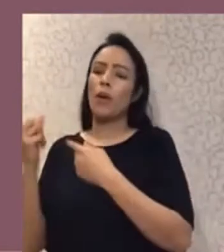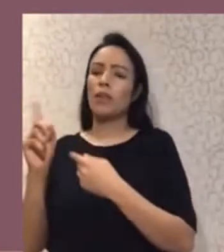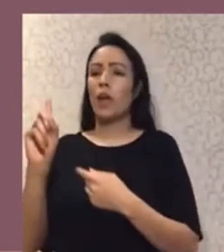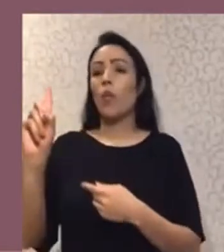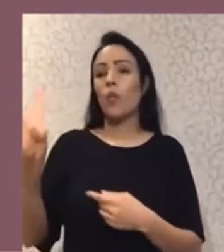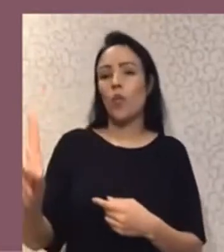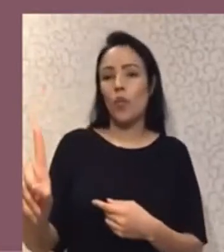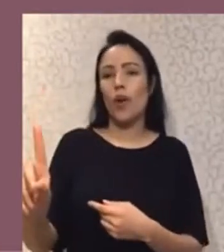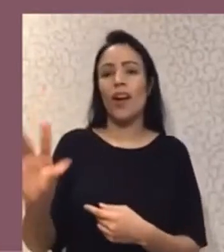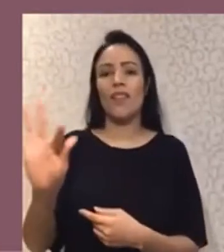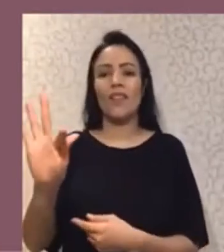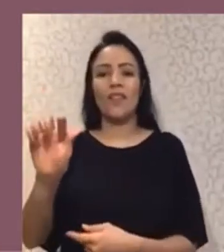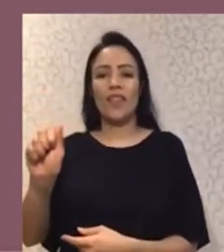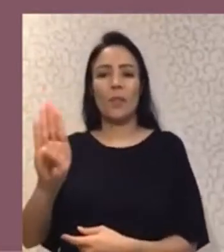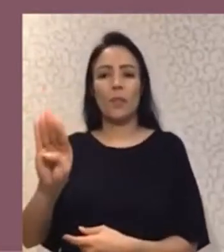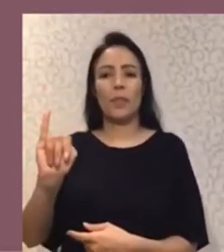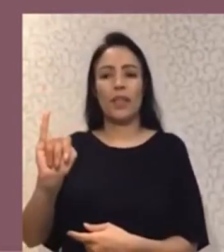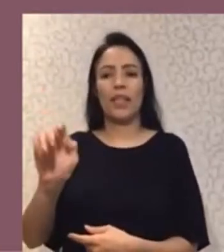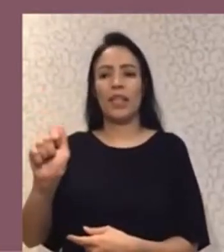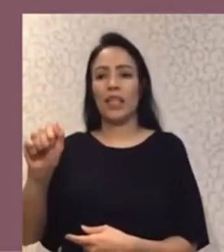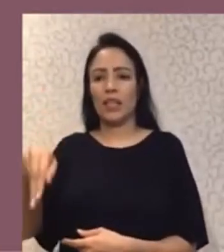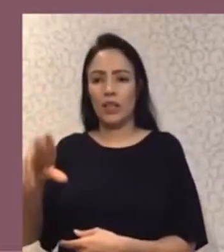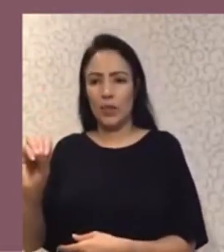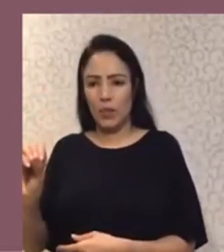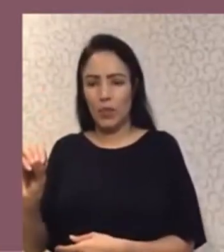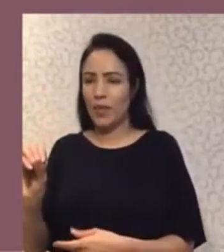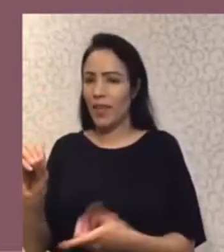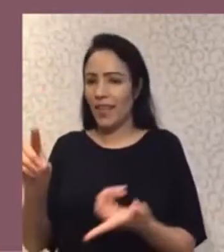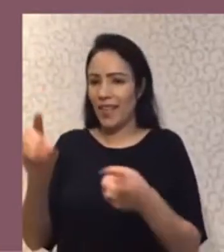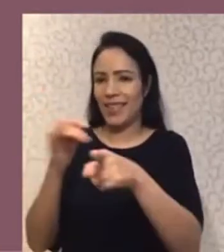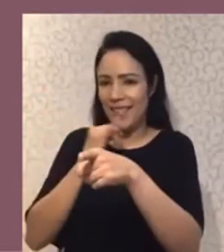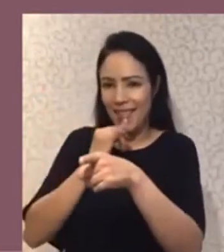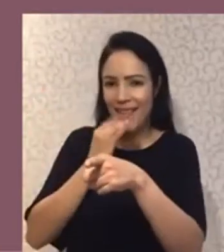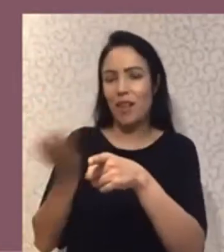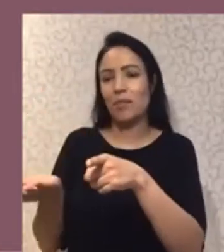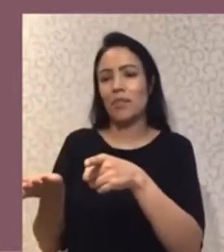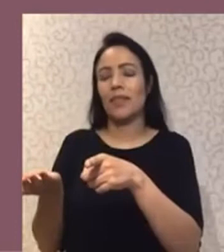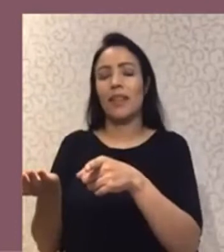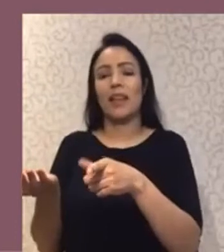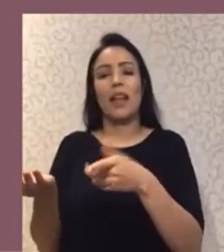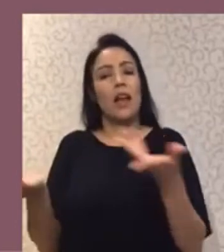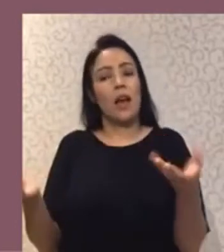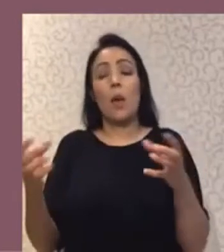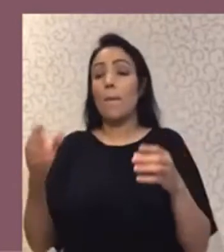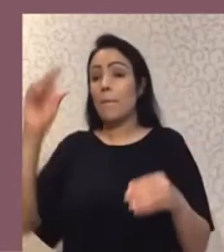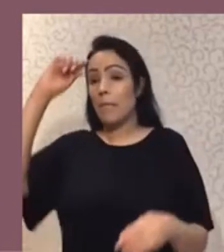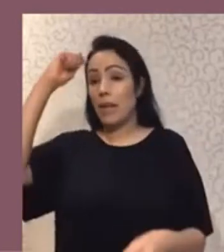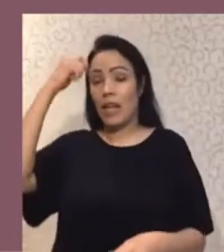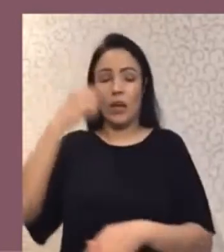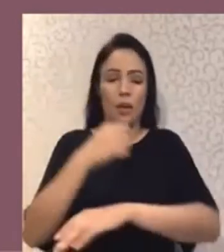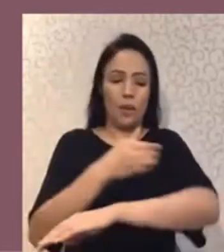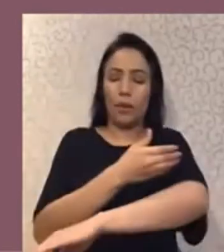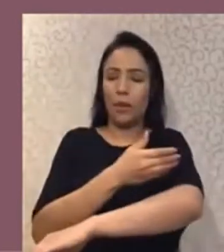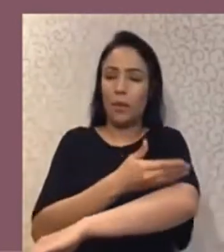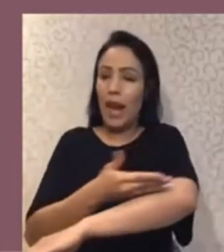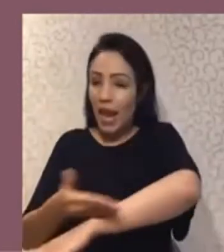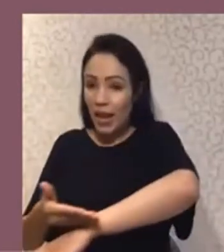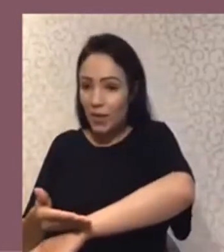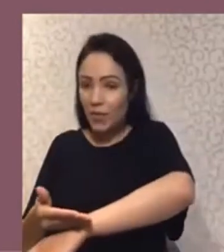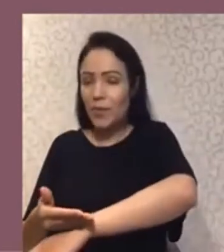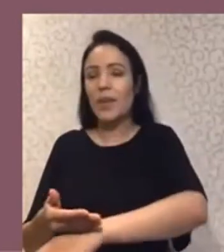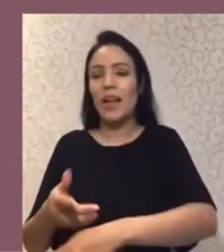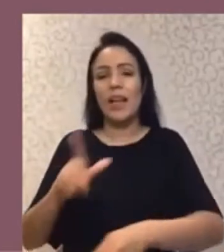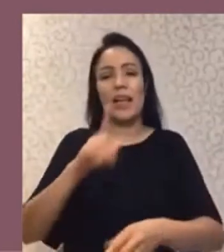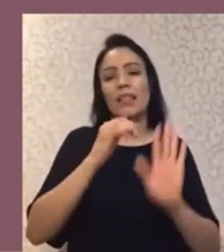lá, de pizza, que gosta disso. Mas o negro vem antes do sujeito. Enquanto, para o branco, a Lia vem antes de ser